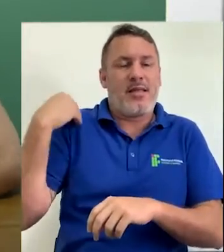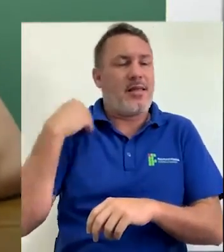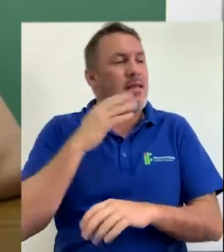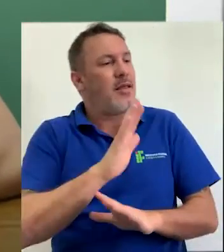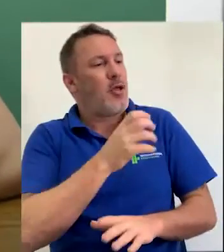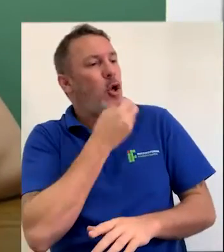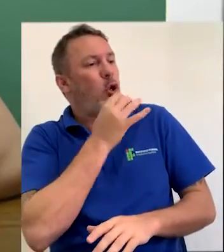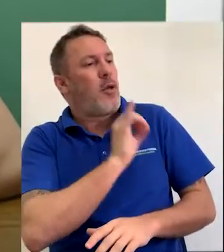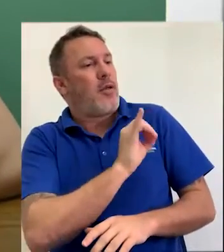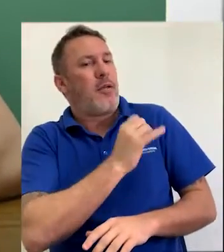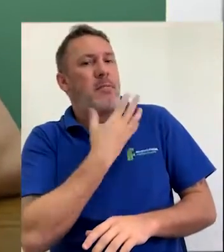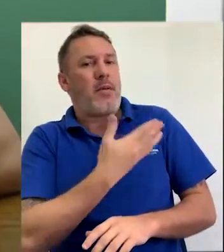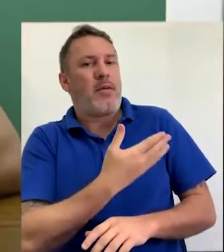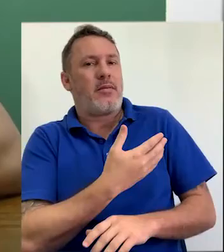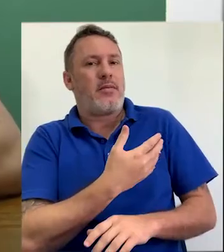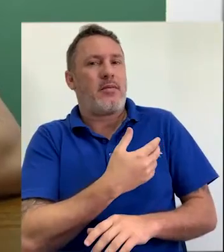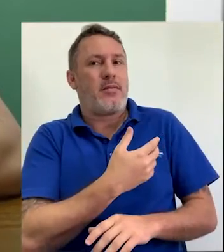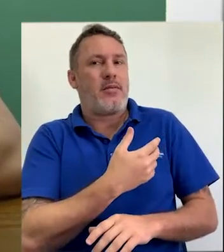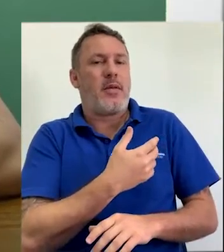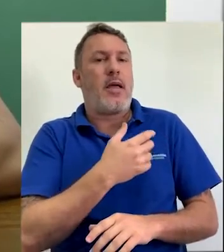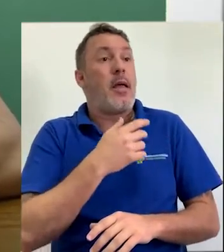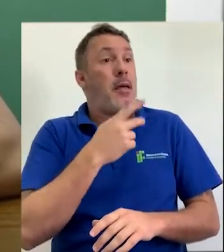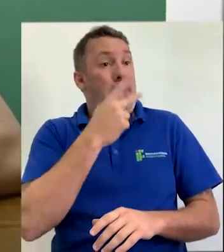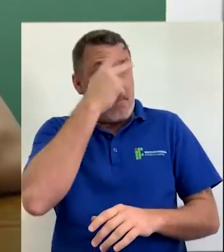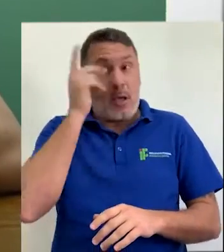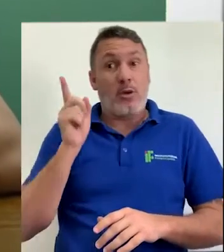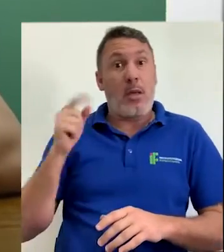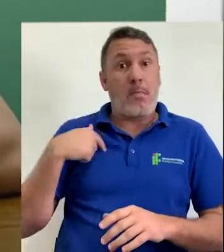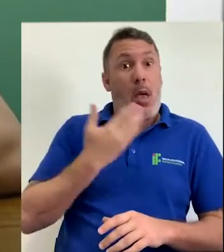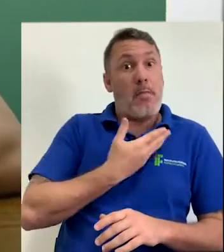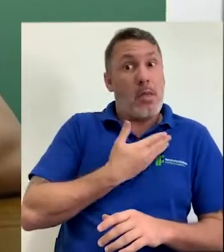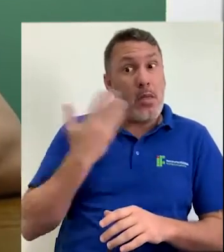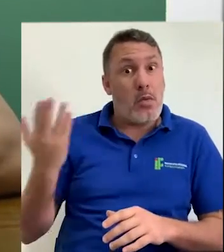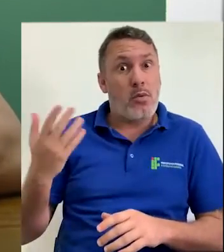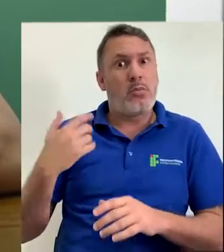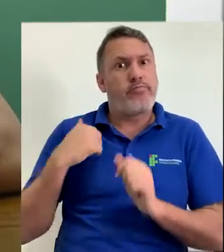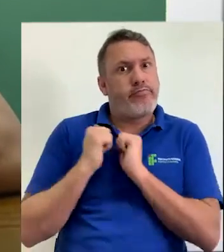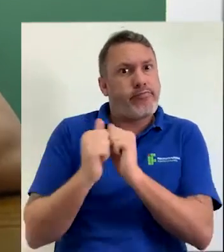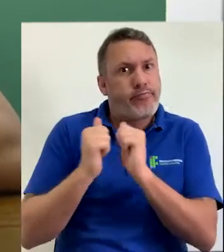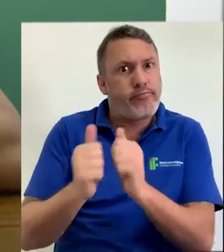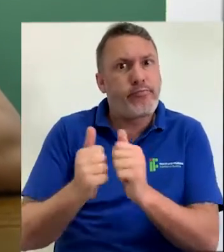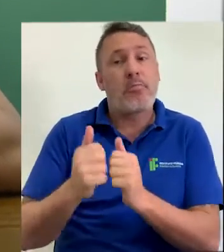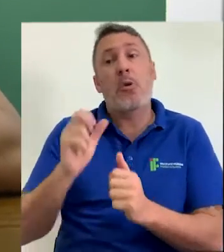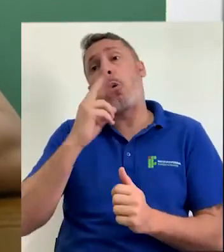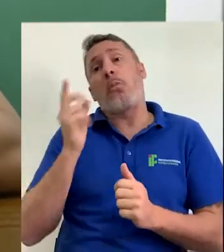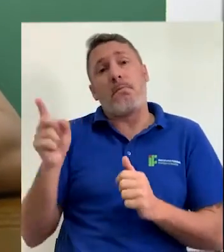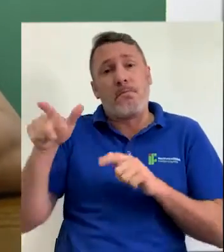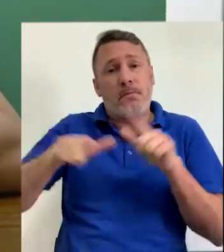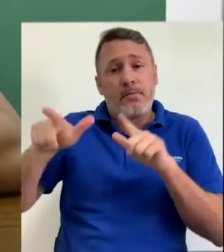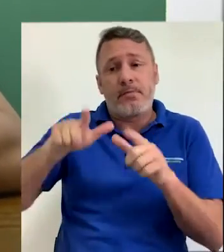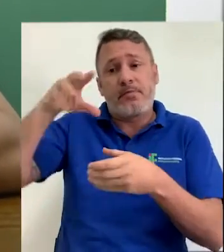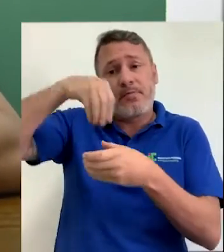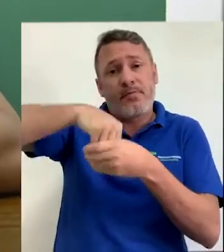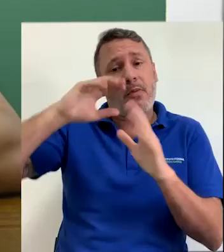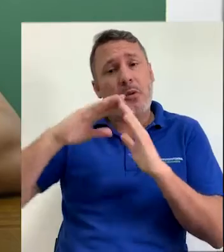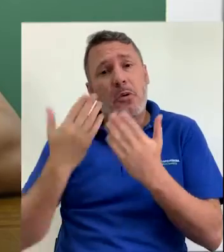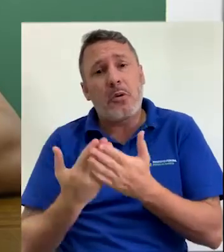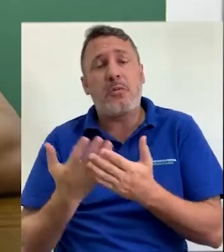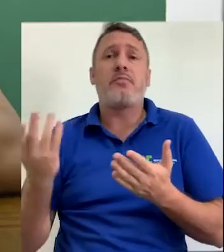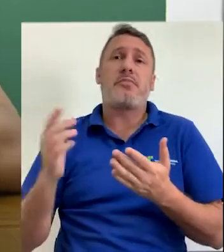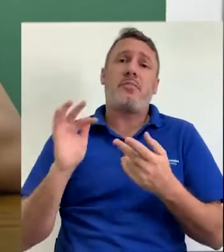como vai você? É o seu amigo, é a sua amiga, é um funcionário da escola, da